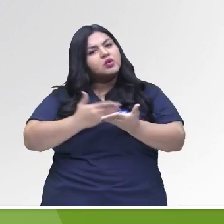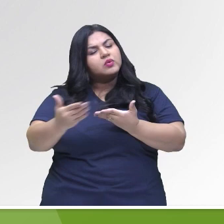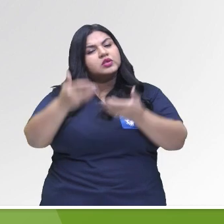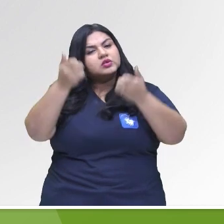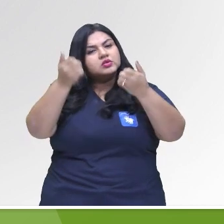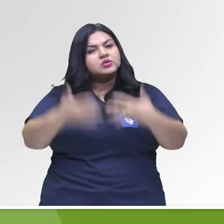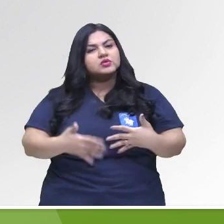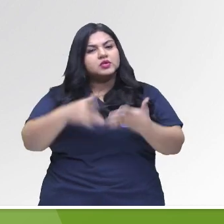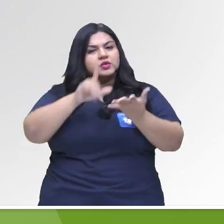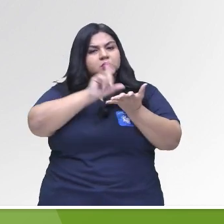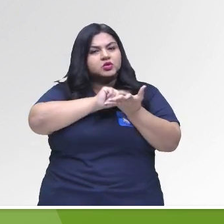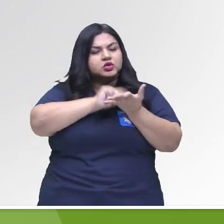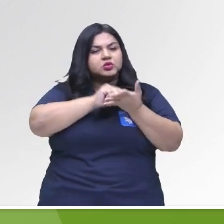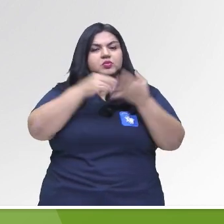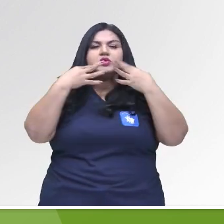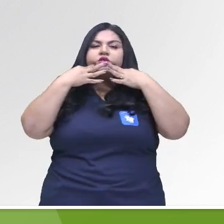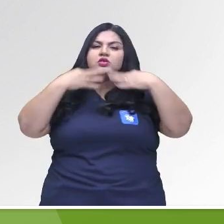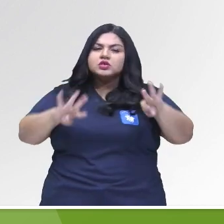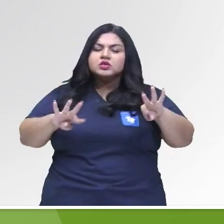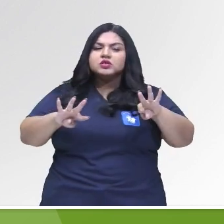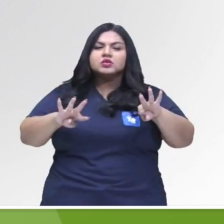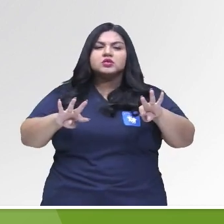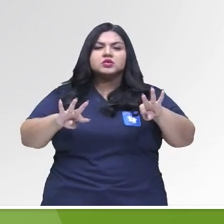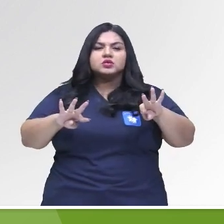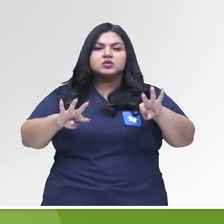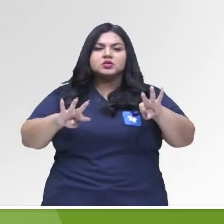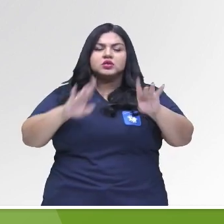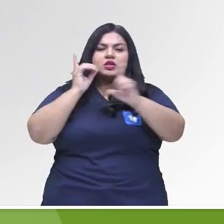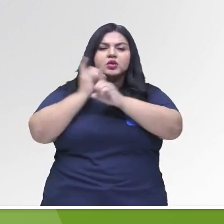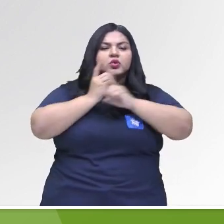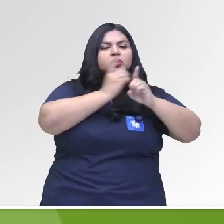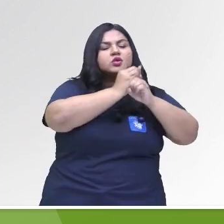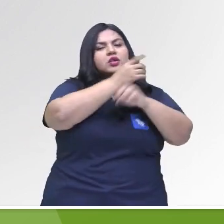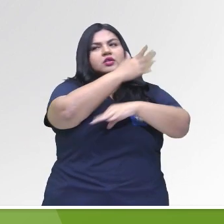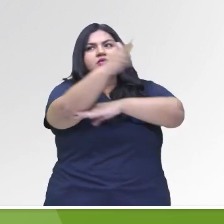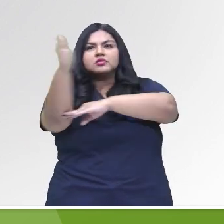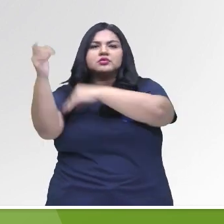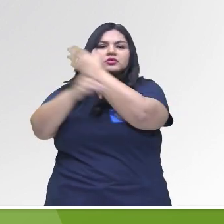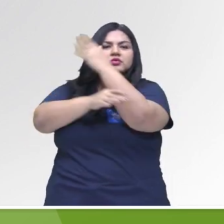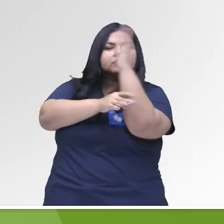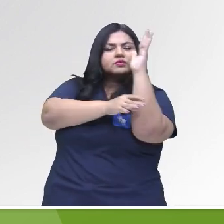dos polímeros naturais, que são aqueles encontrados na natureza, olha só.